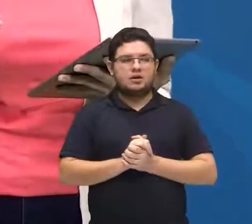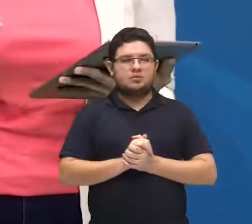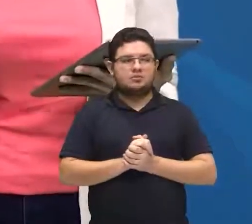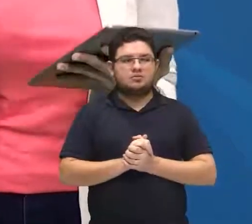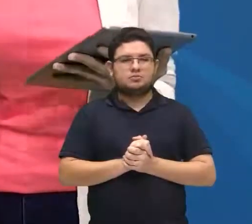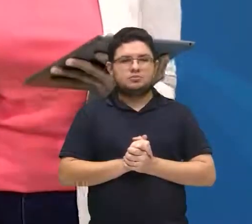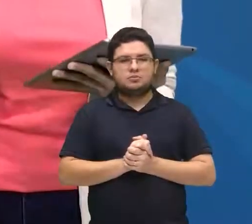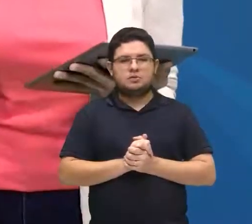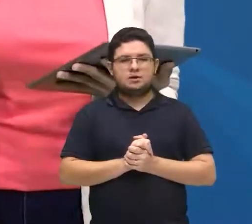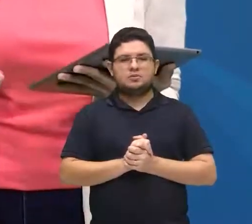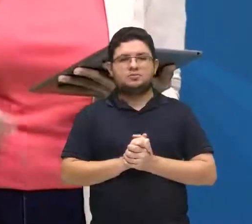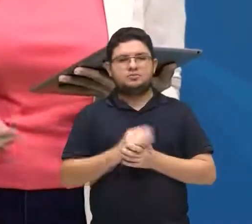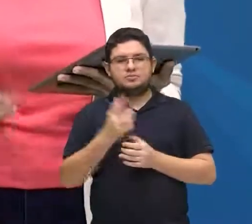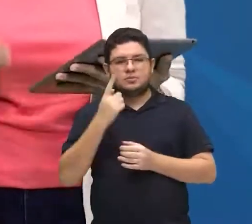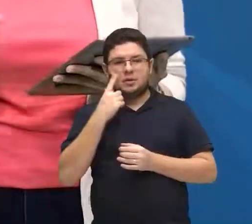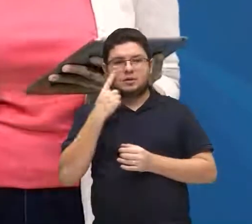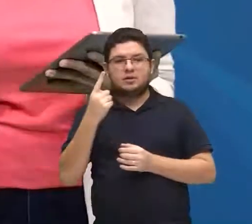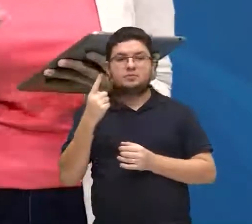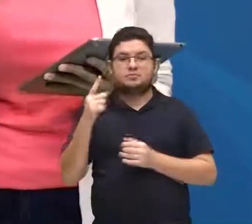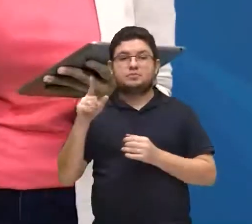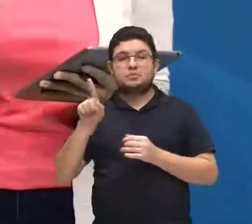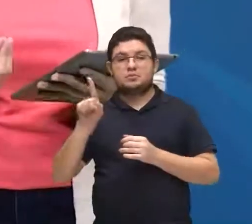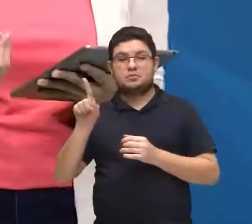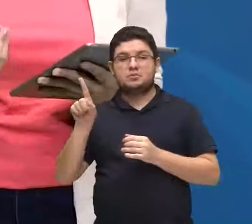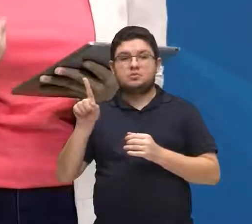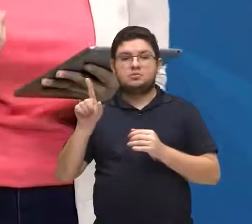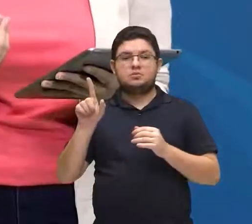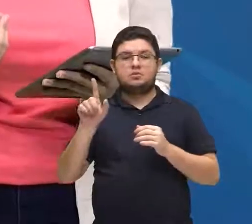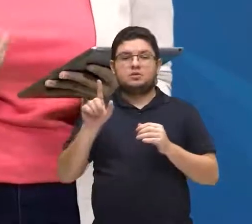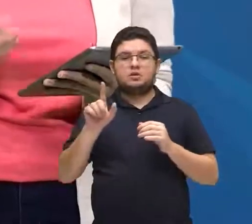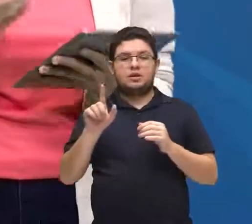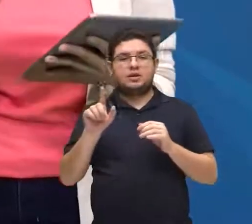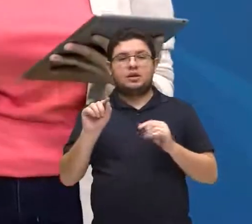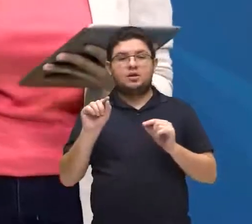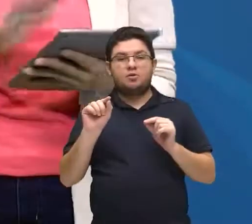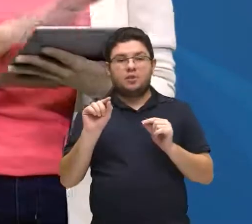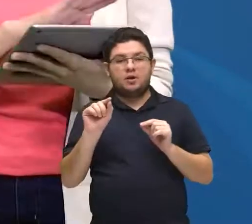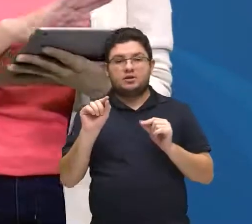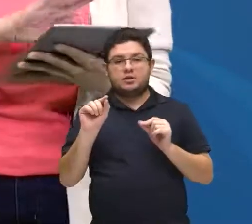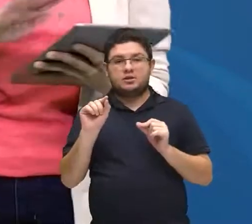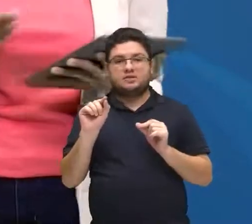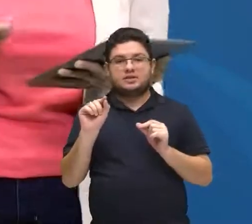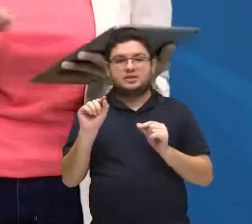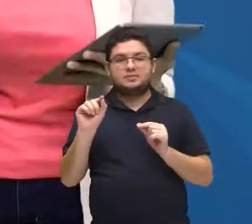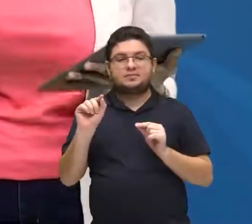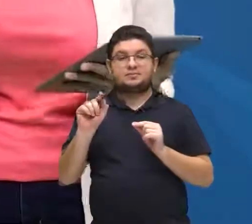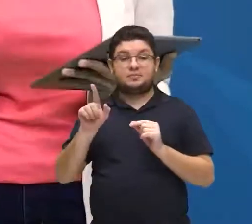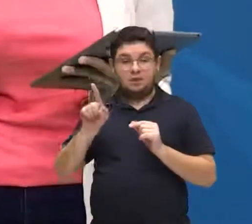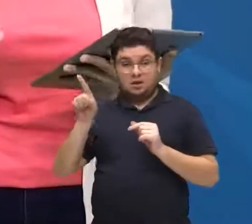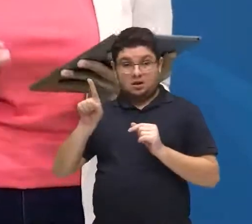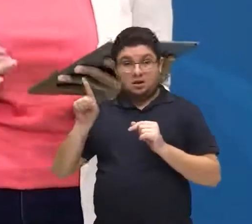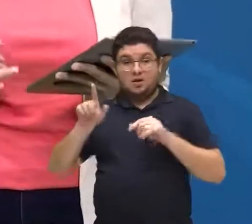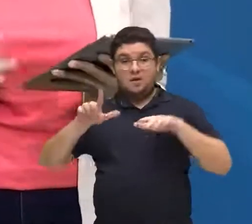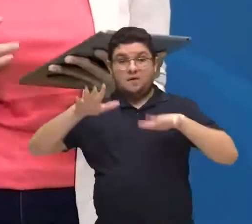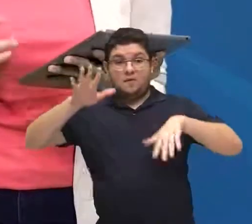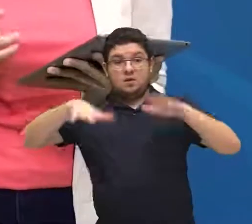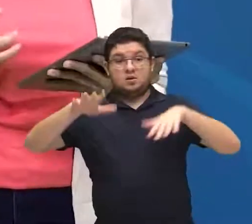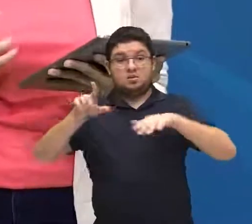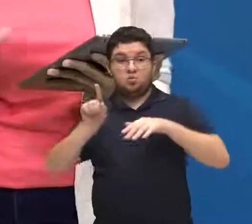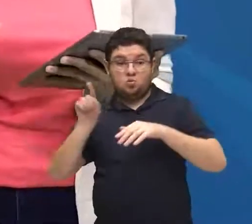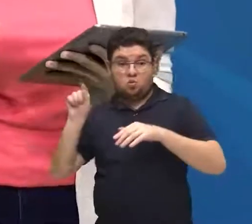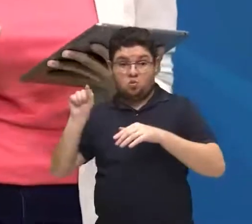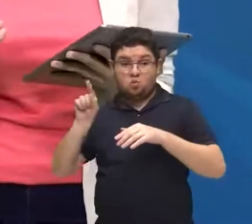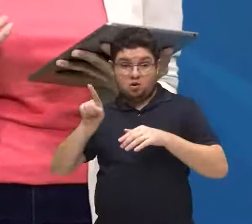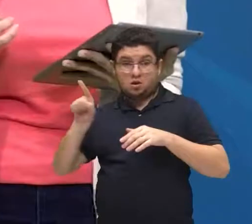atenção, você, por curiosidade, compartilha ou clica, vai ler e quando vê, não tem nada a ver. Às vezes dá até raiva, né? A